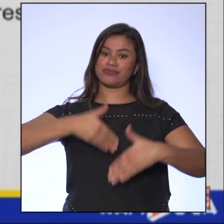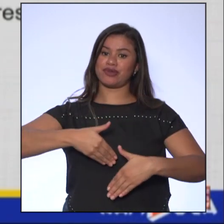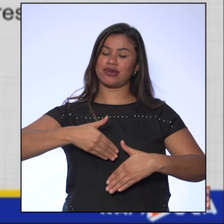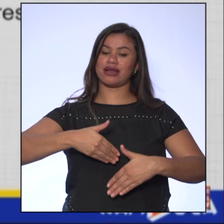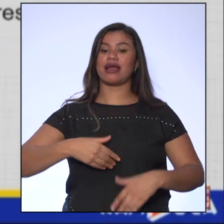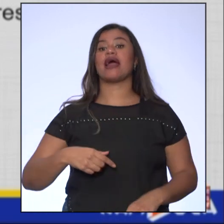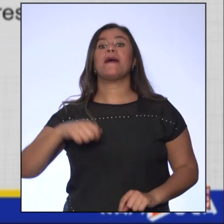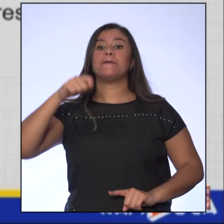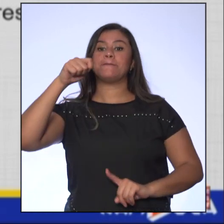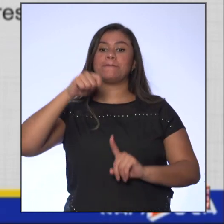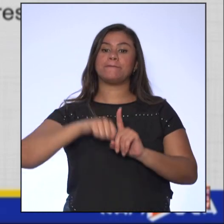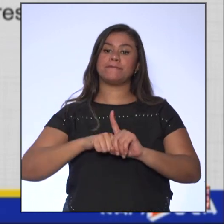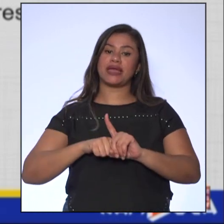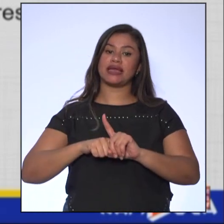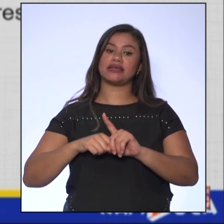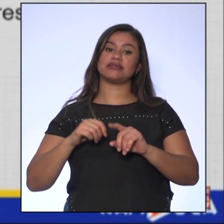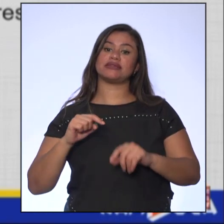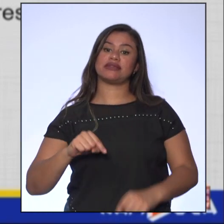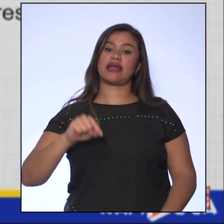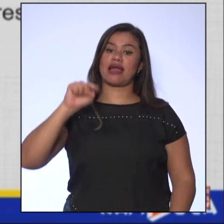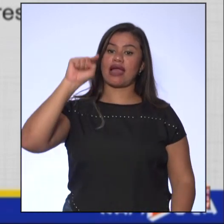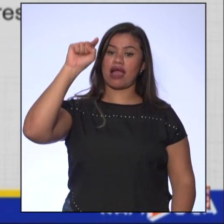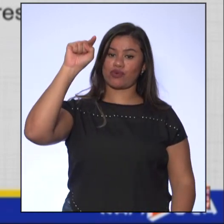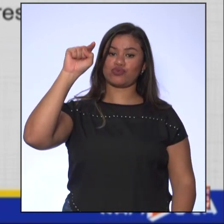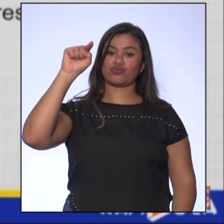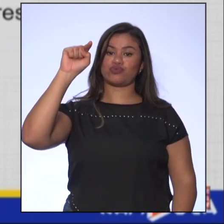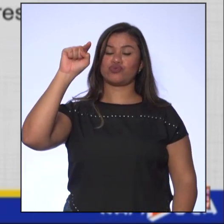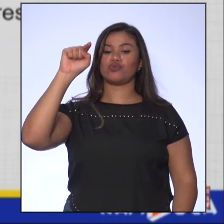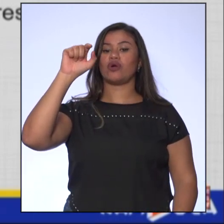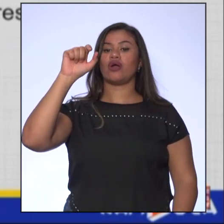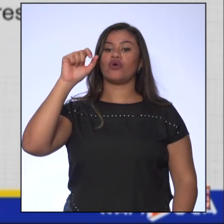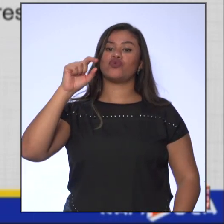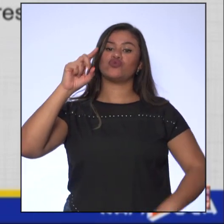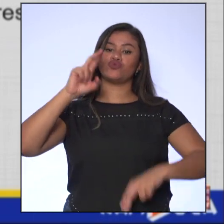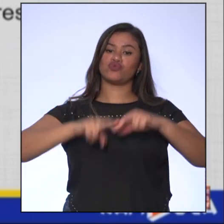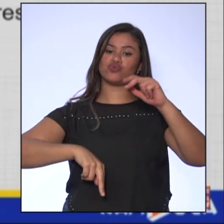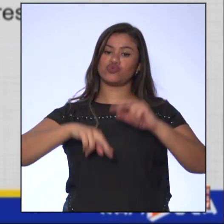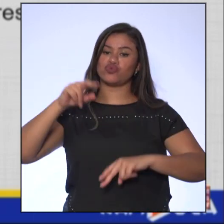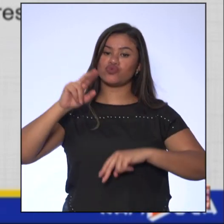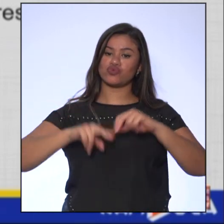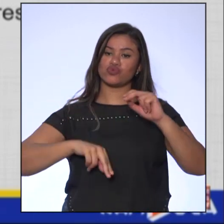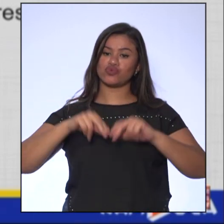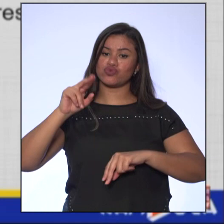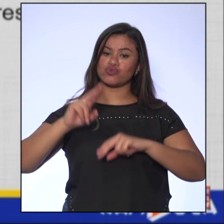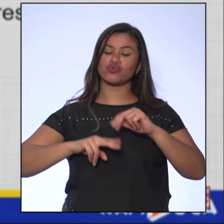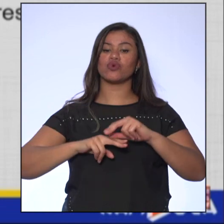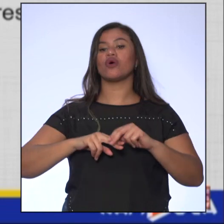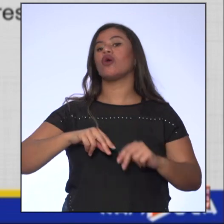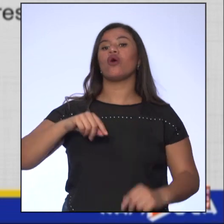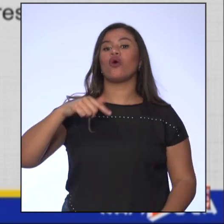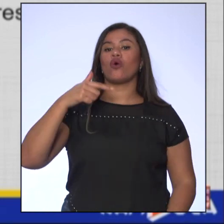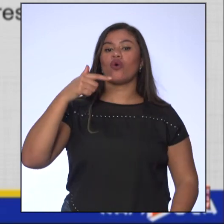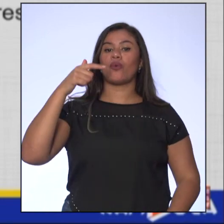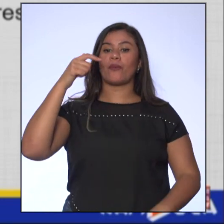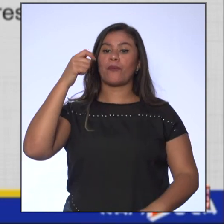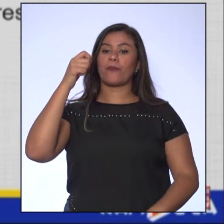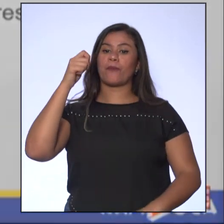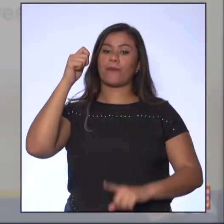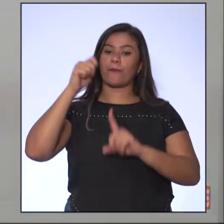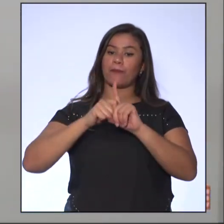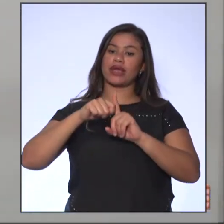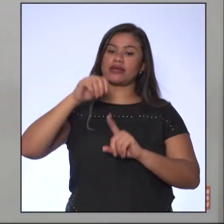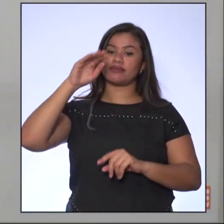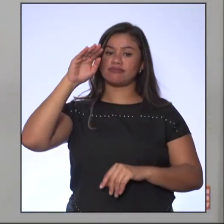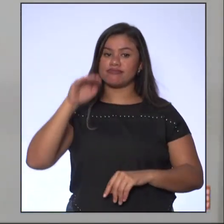de junho e o mais baixo o mês de agosto. Então, qual é a alternativa que você marcaria nessa